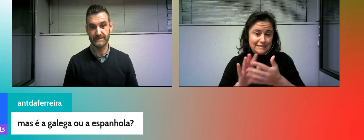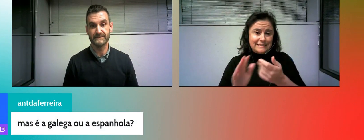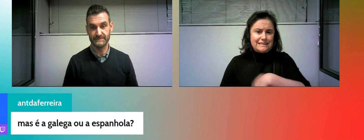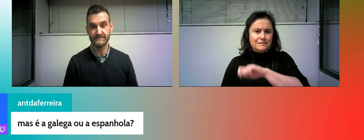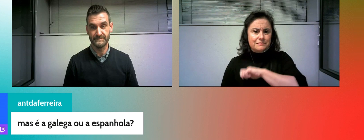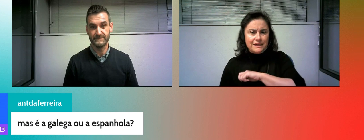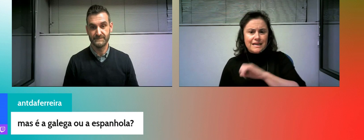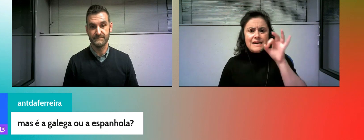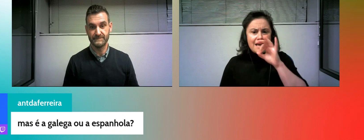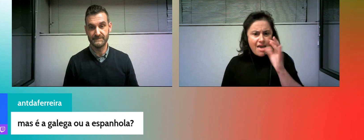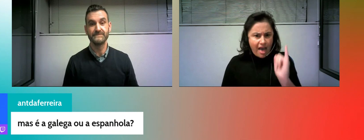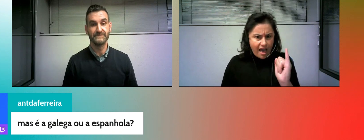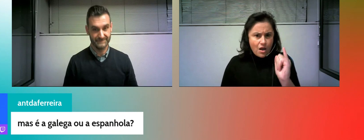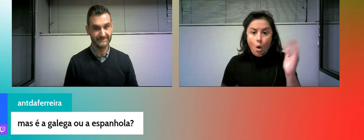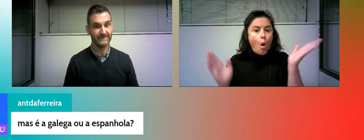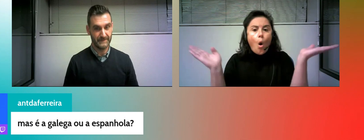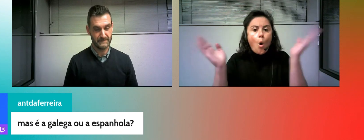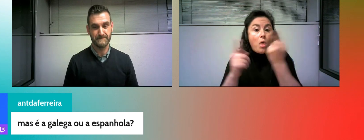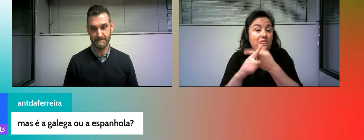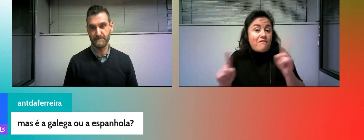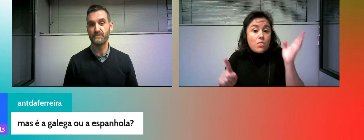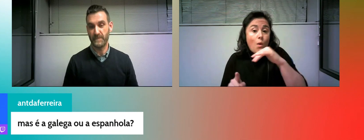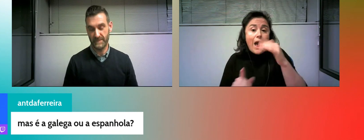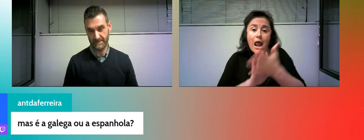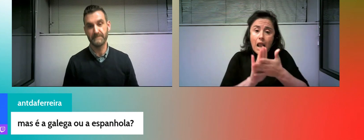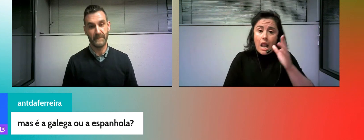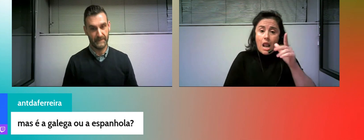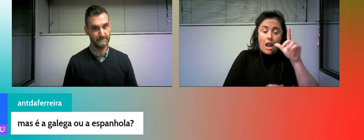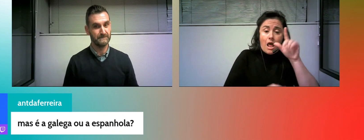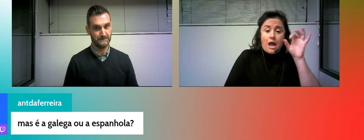ou galega? Ou não há diferença entre as duas?